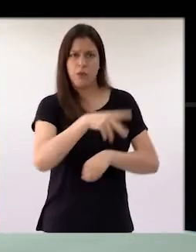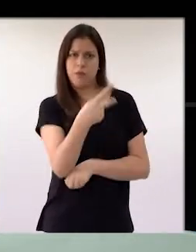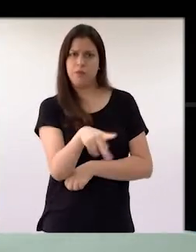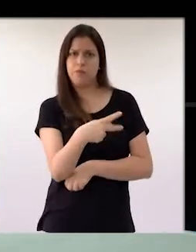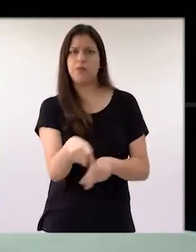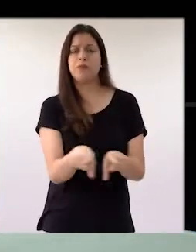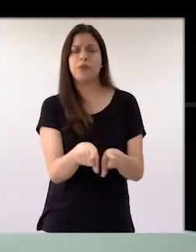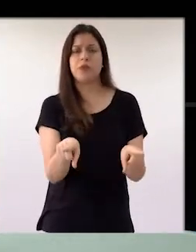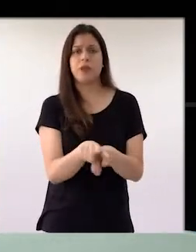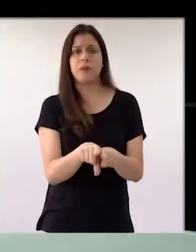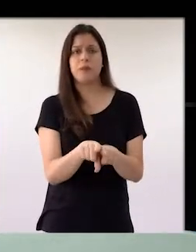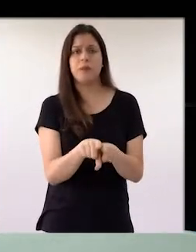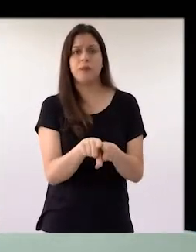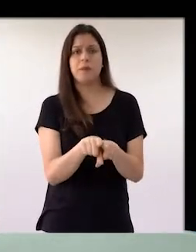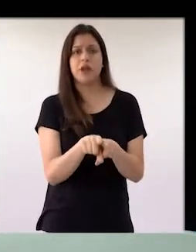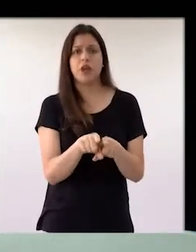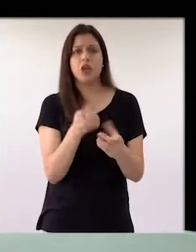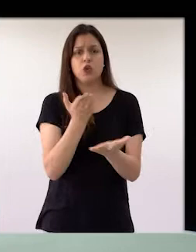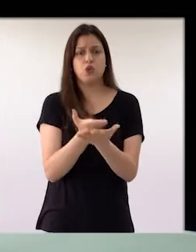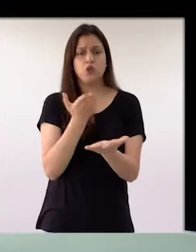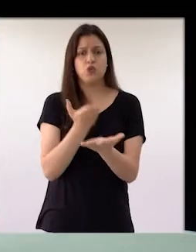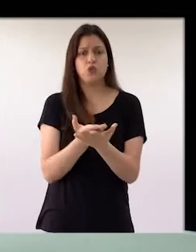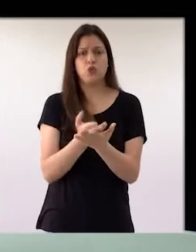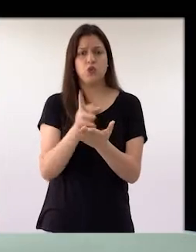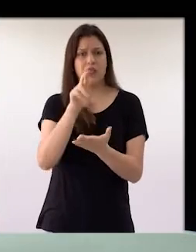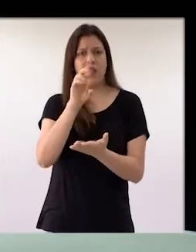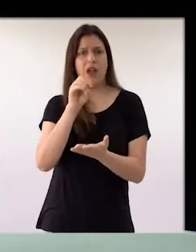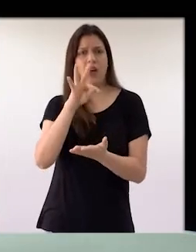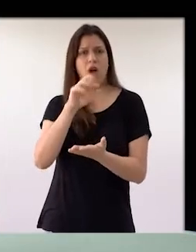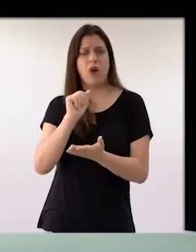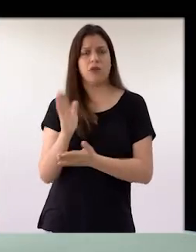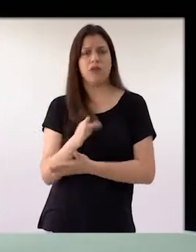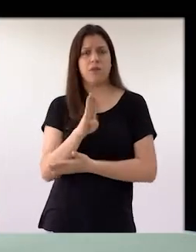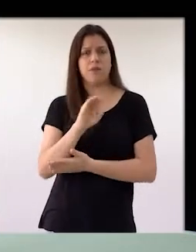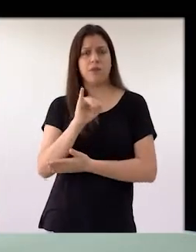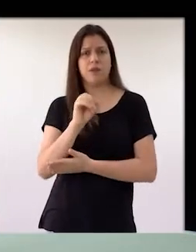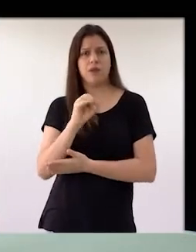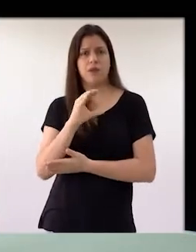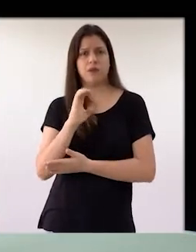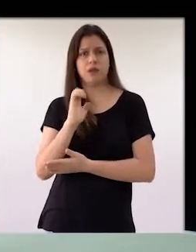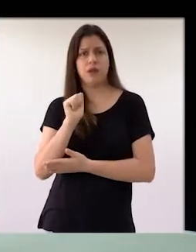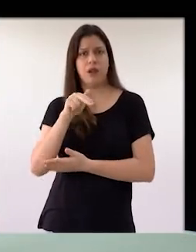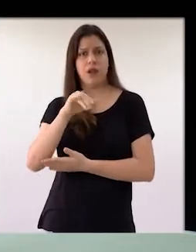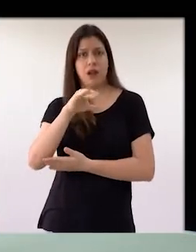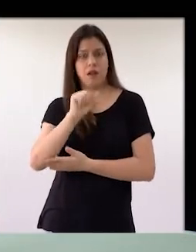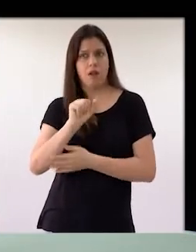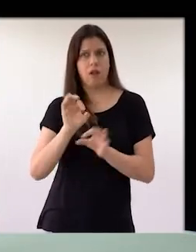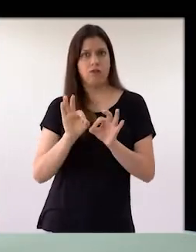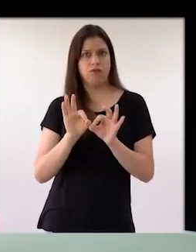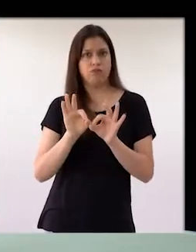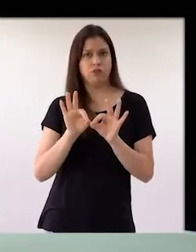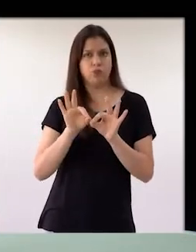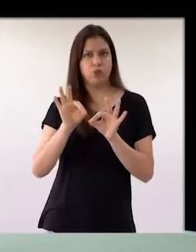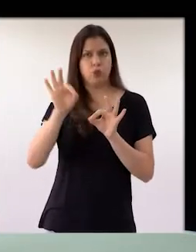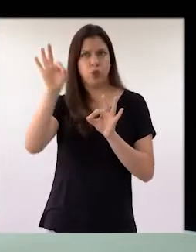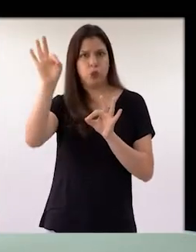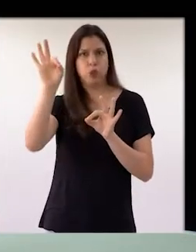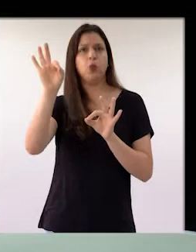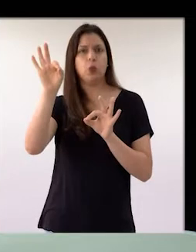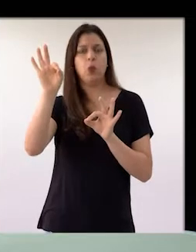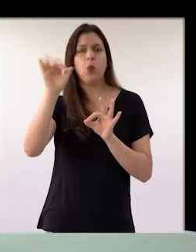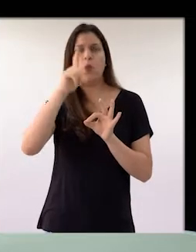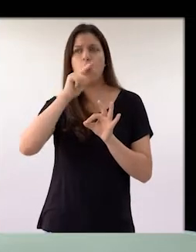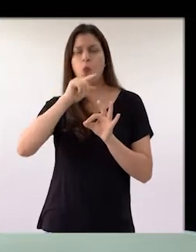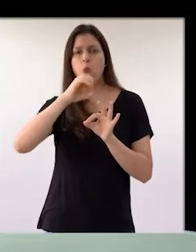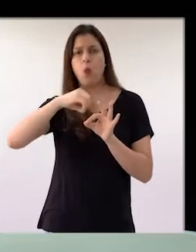estudo de viabilidade de implementação da Rota Bioceânica. Concluiu recentemente o curso de mestrado na Universidade Católica Dom